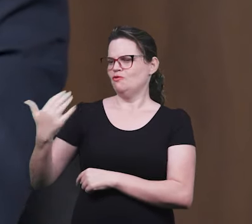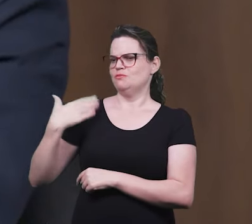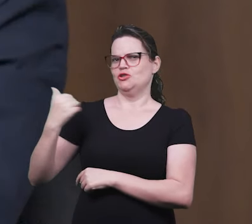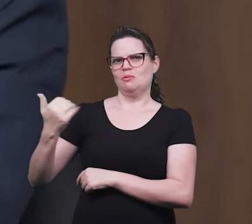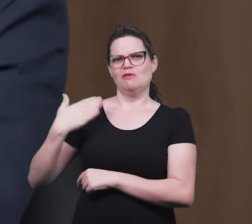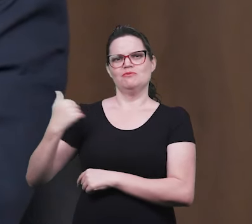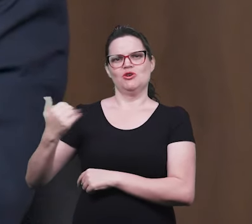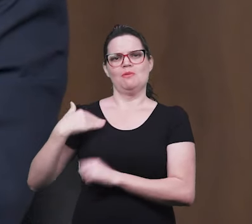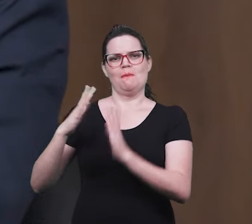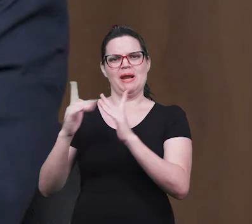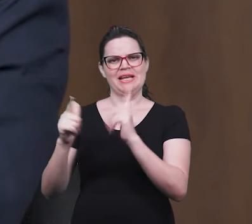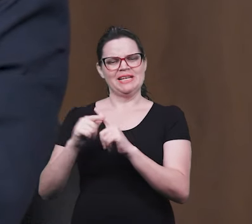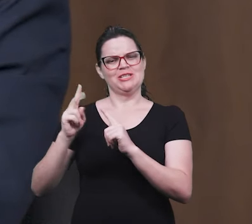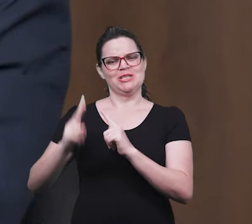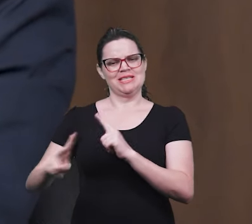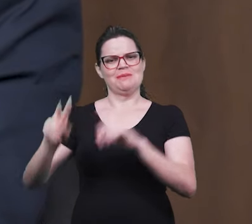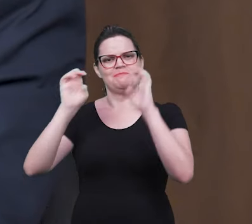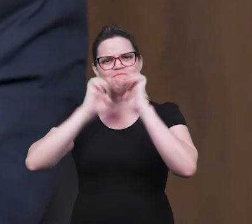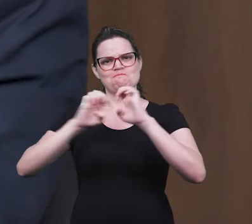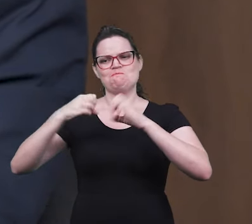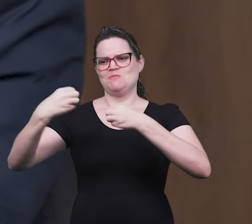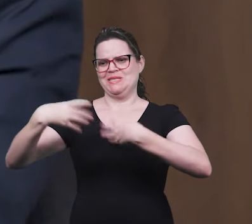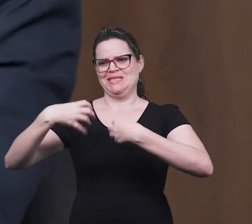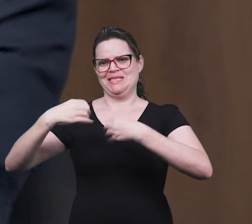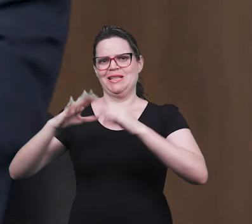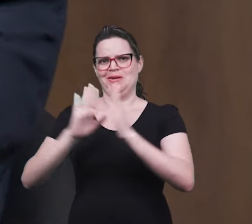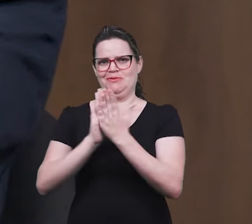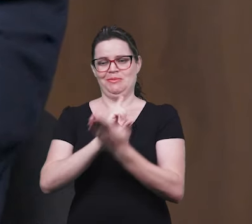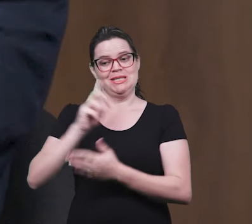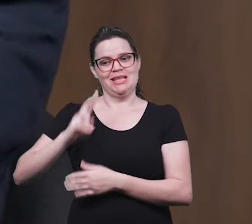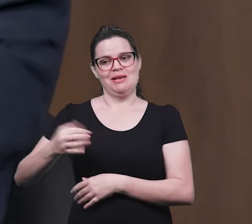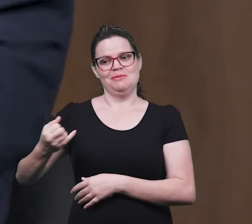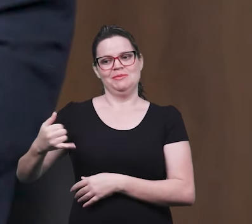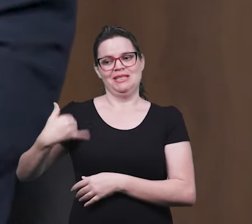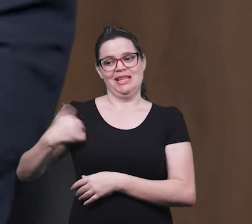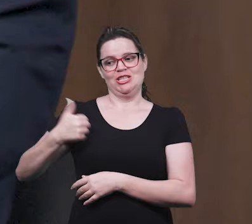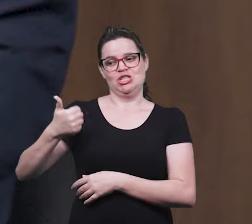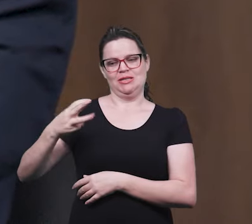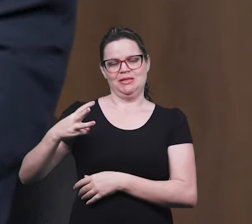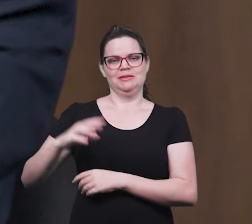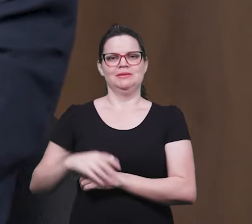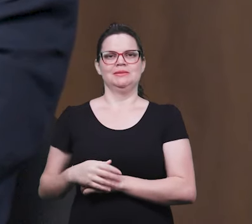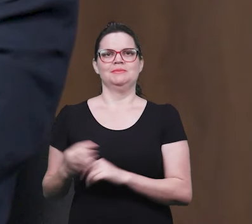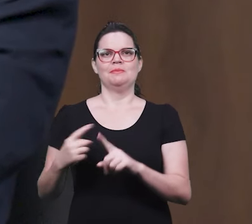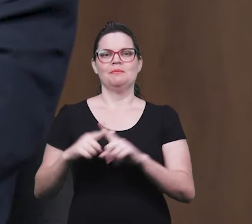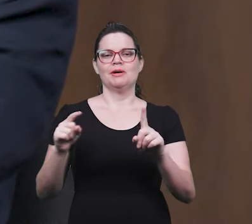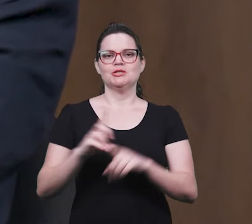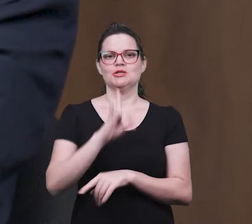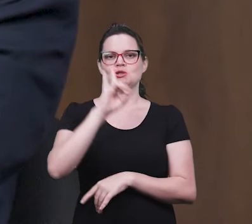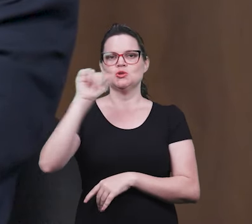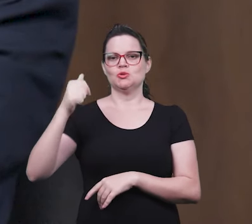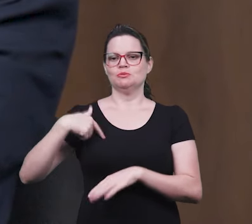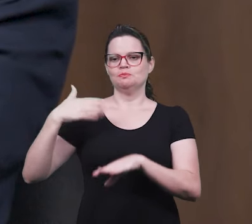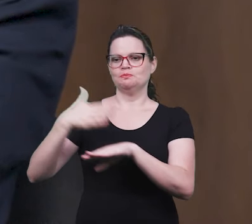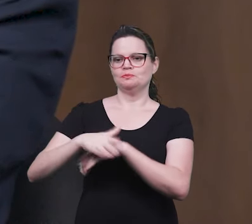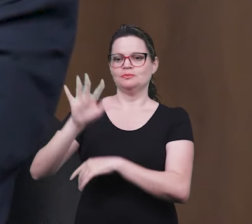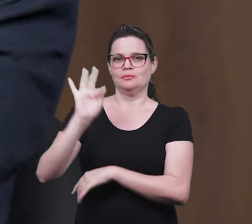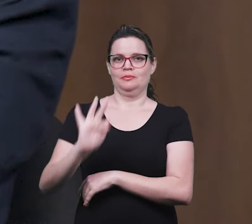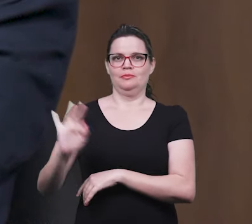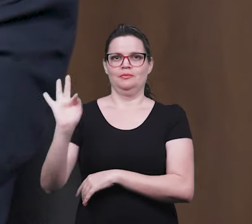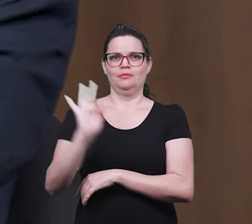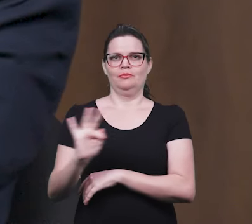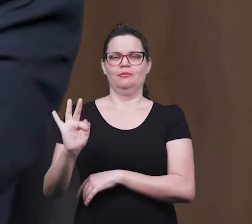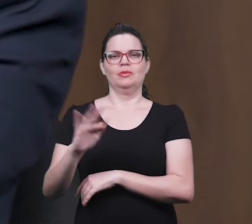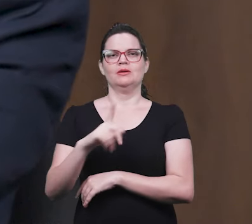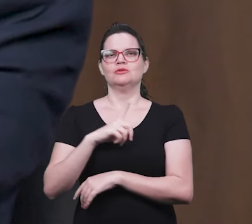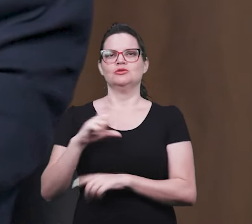muito evangelista. Até que, quando eu comecei a ir na faculdade, eu tive